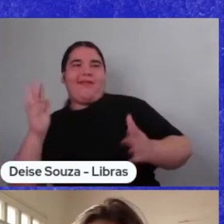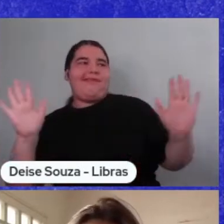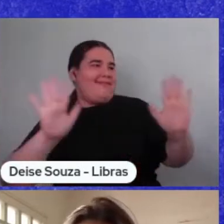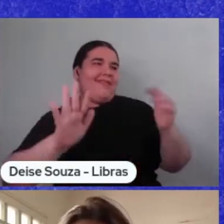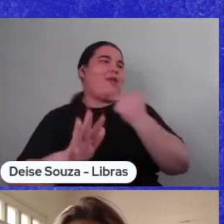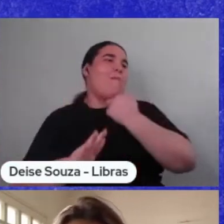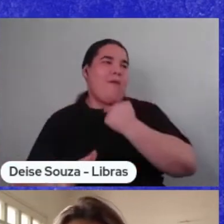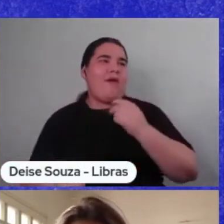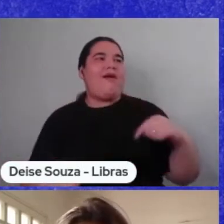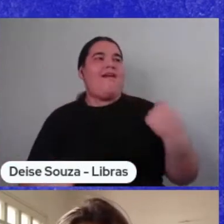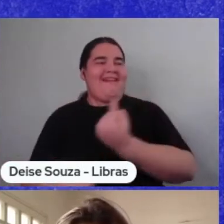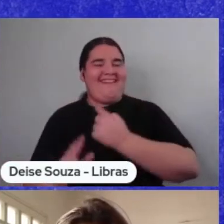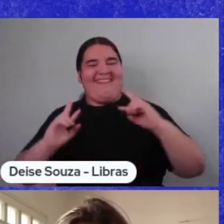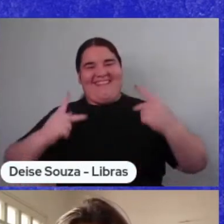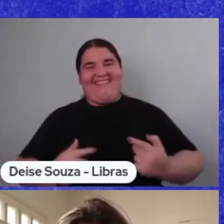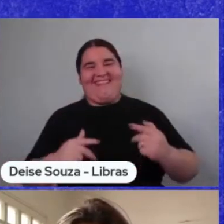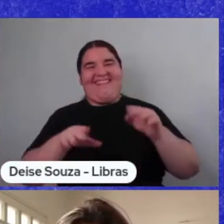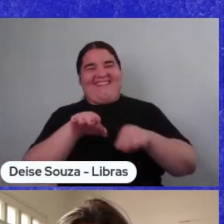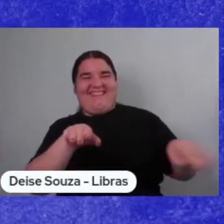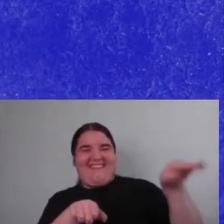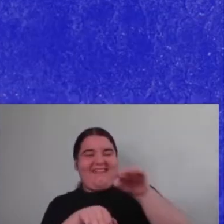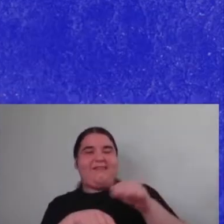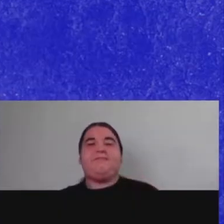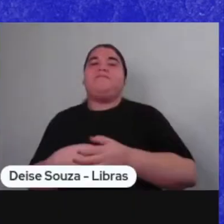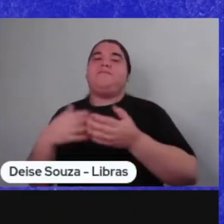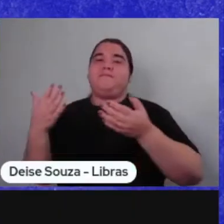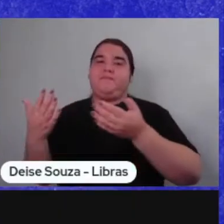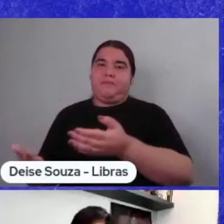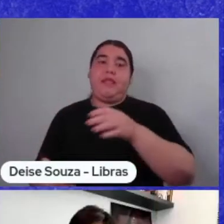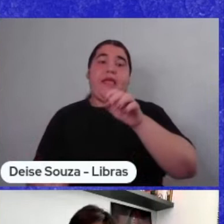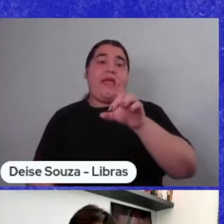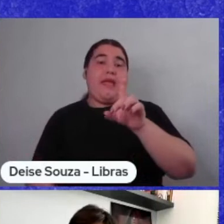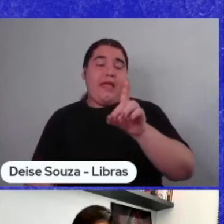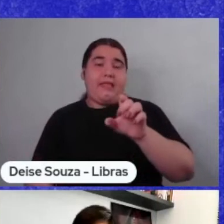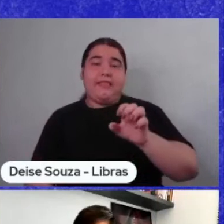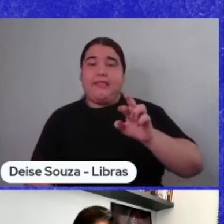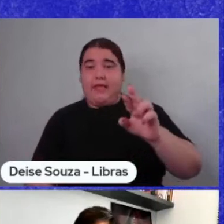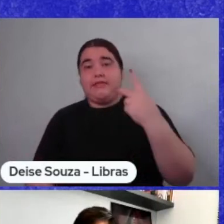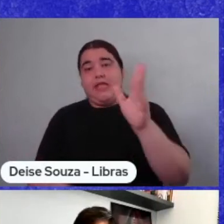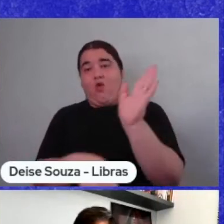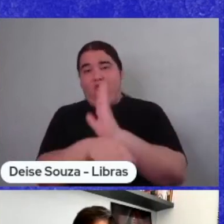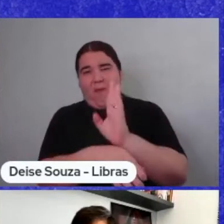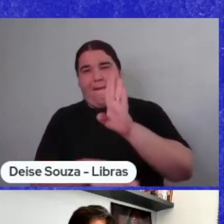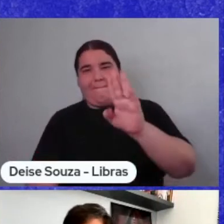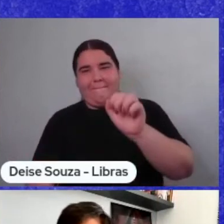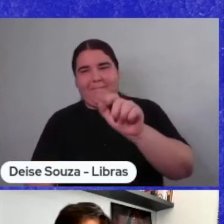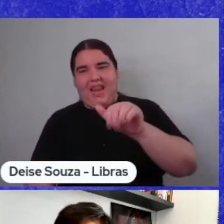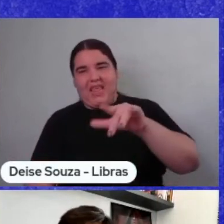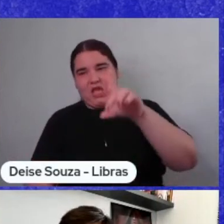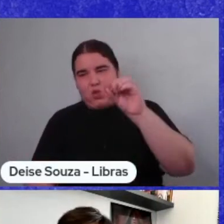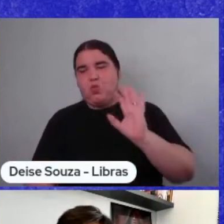entendeu? Bom, Palio, obrigado. Éder, o Balido já rodou muito também. Eu acho muito legal, num outro